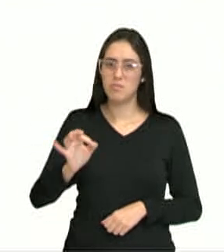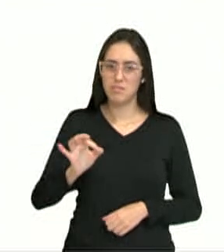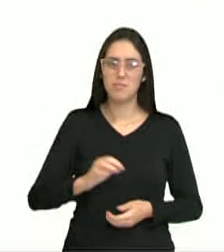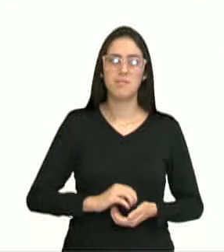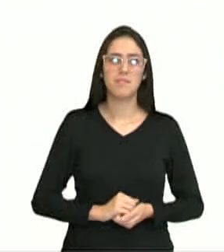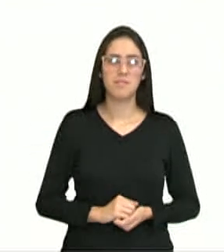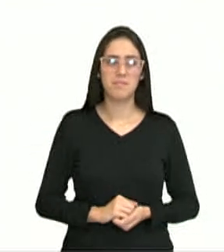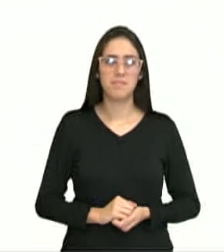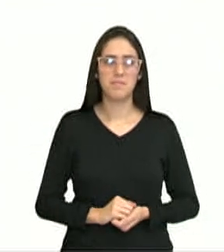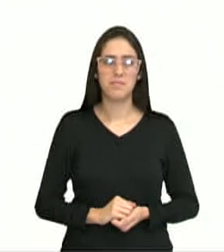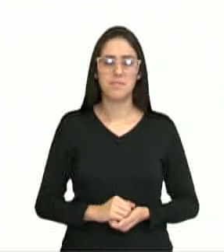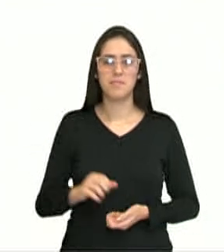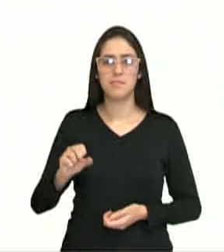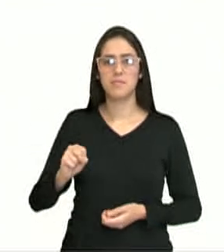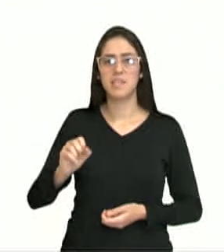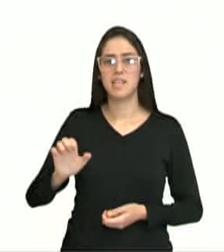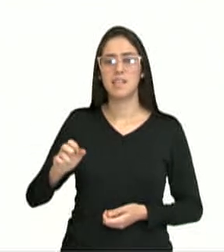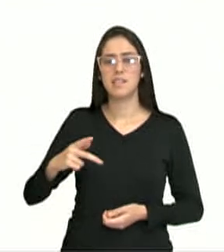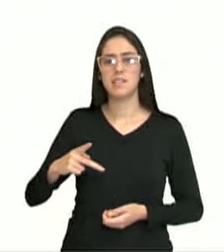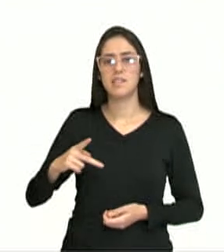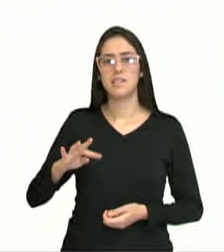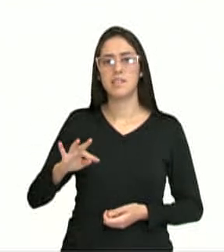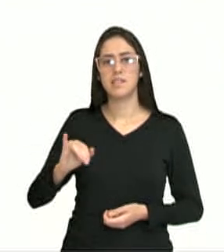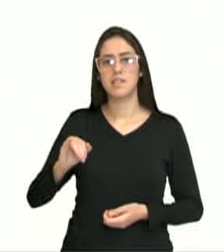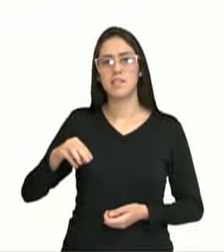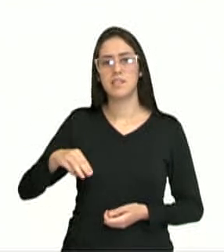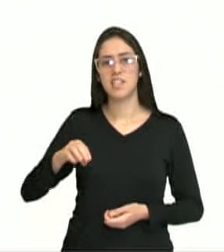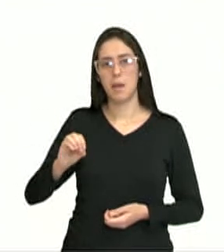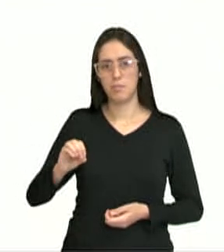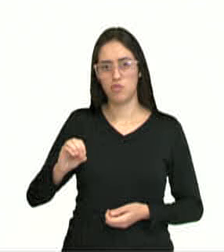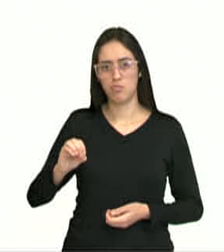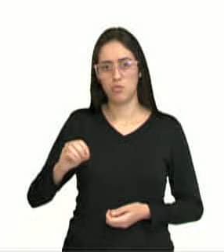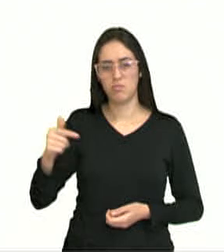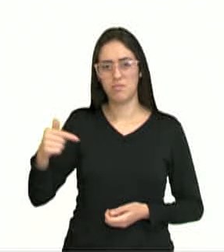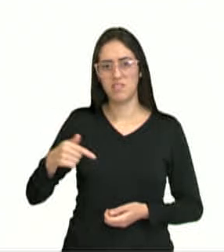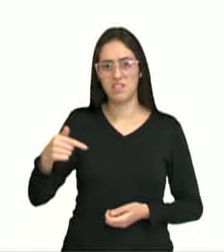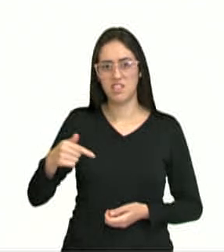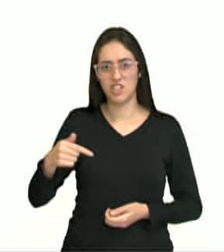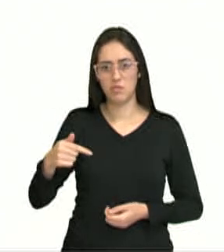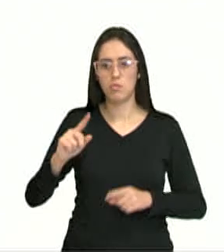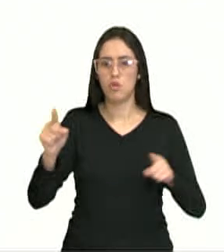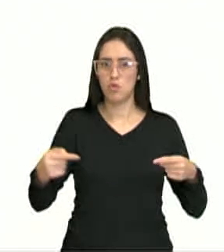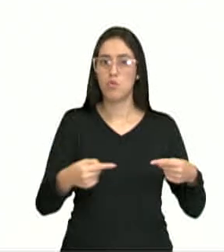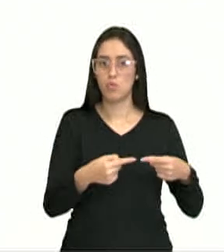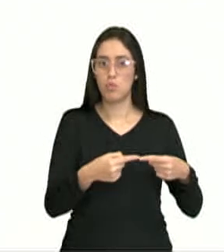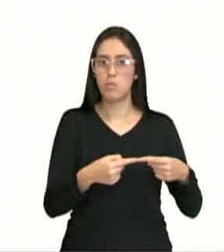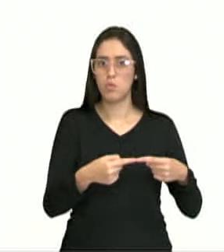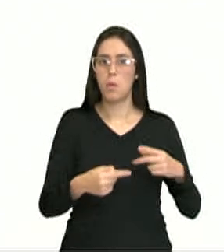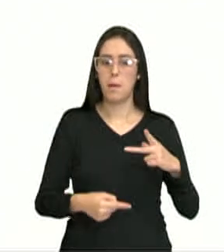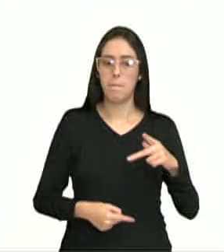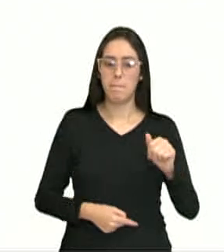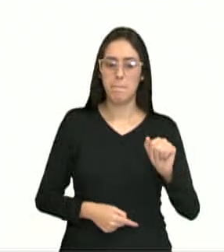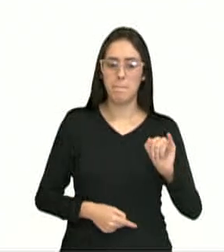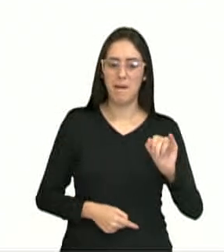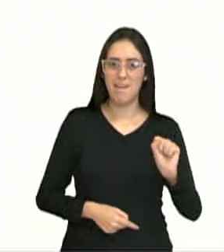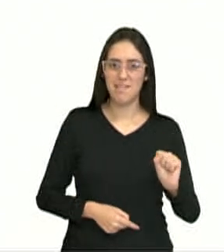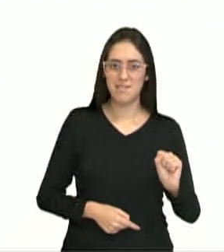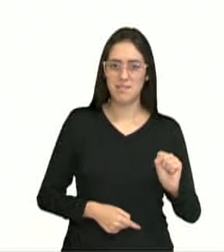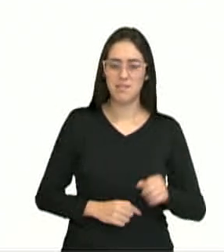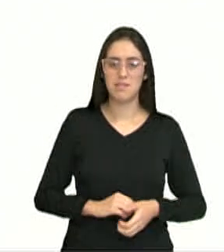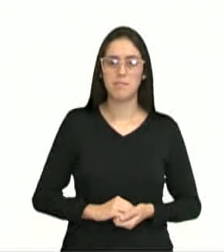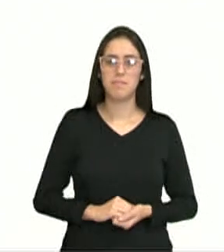espanhol, sétimo país. Concordância em gênero aqui, ó. País, ó, palavra substantiva